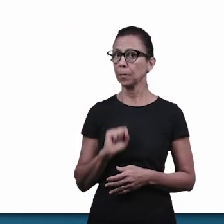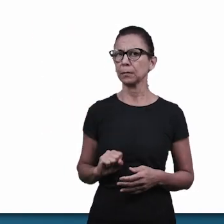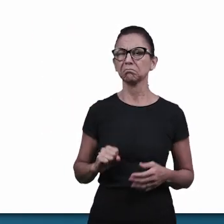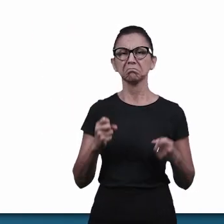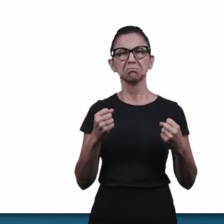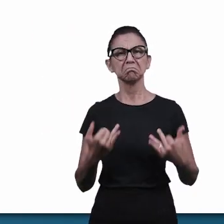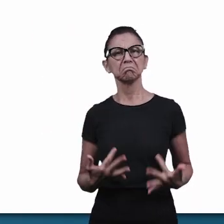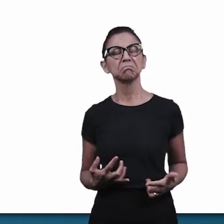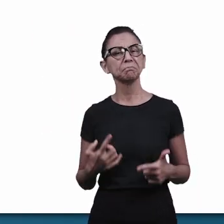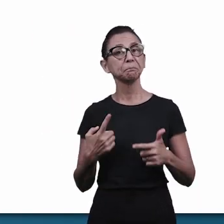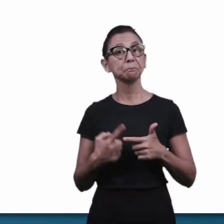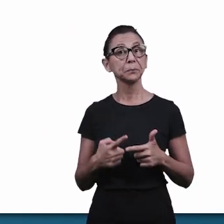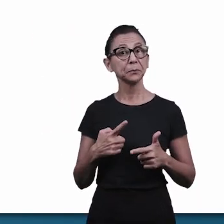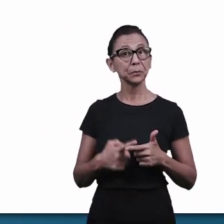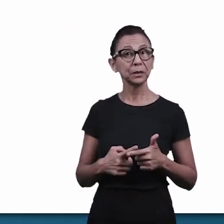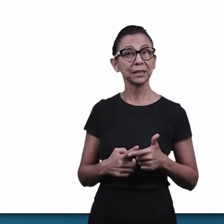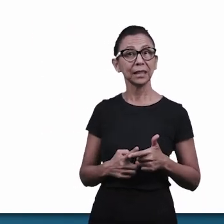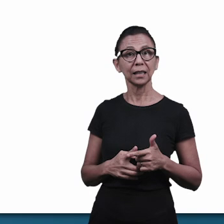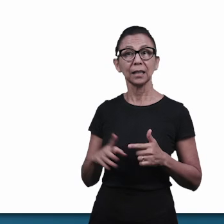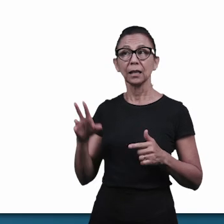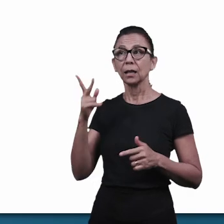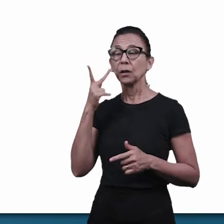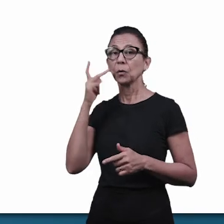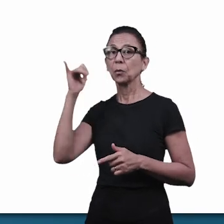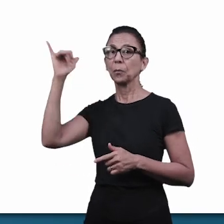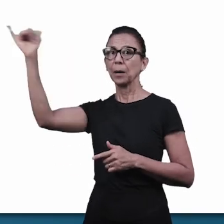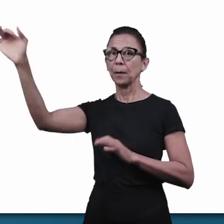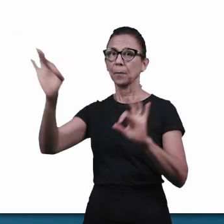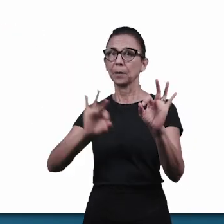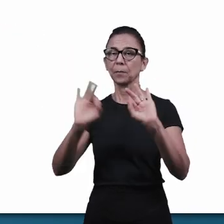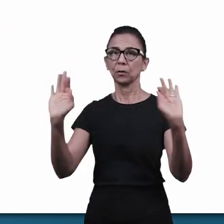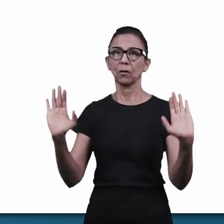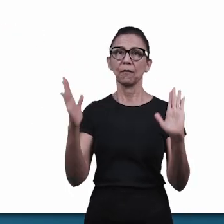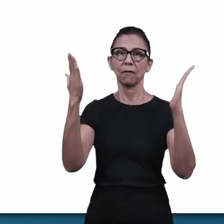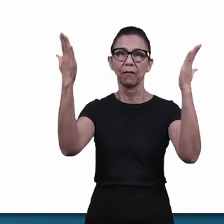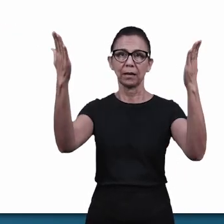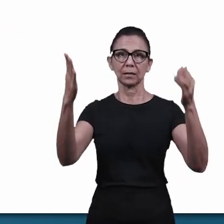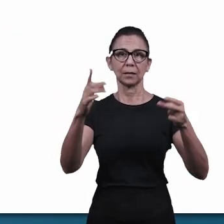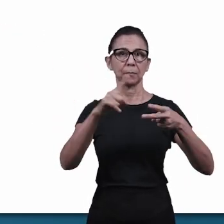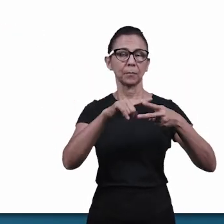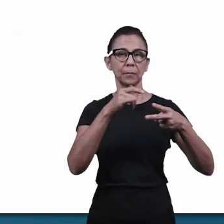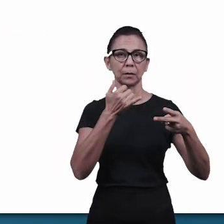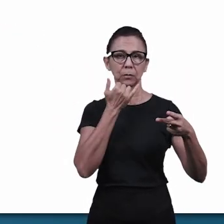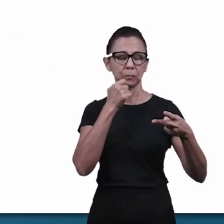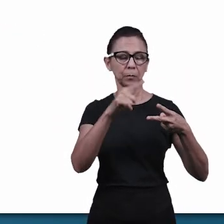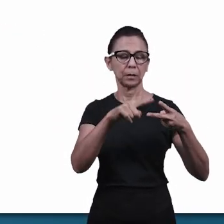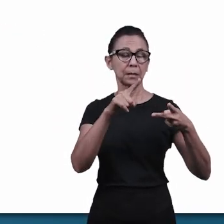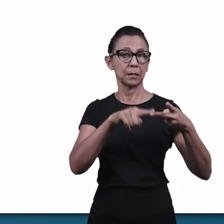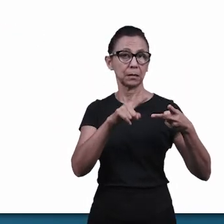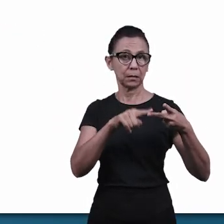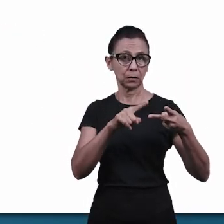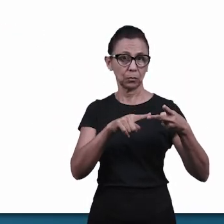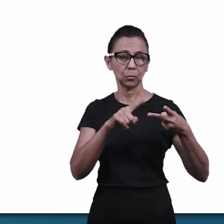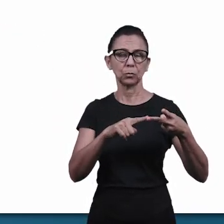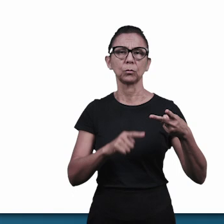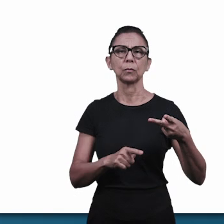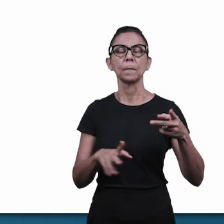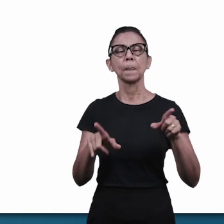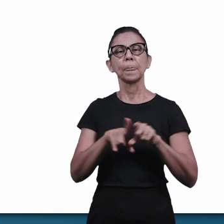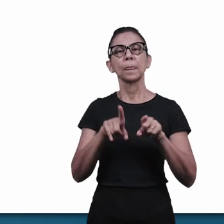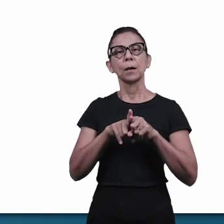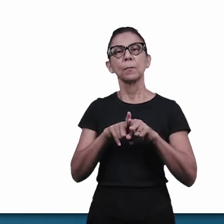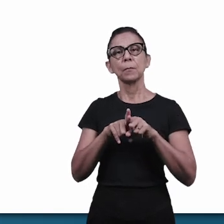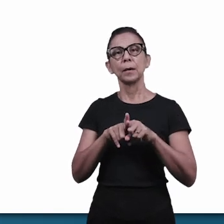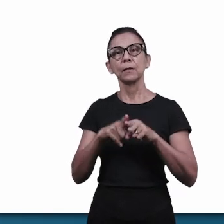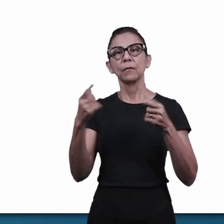quê? Porque ele preparou a festa. Depois, em segundo lugar, porque ele fez o convite para as